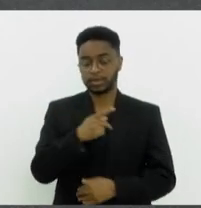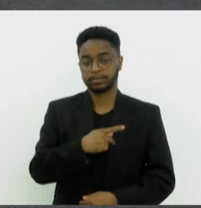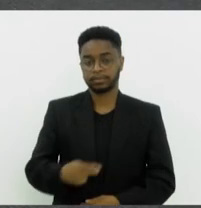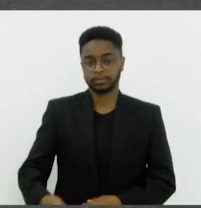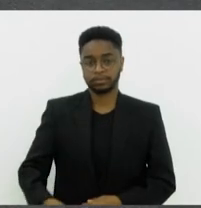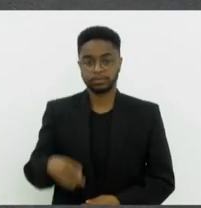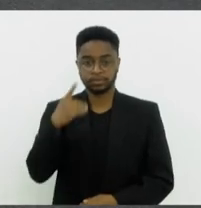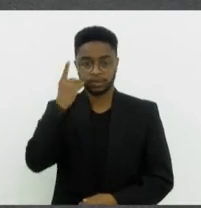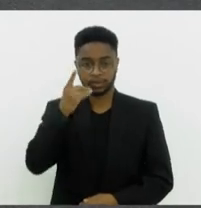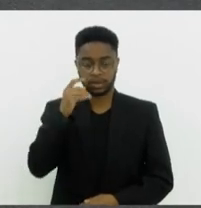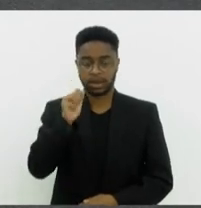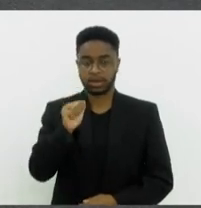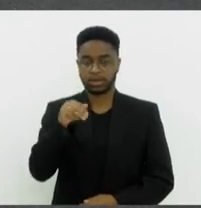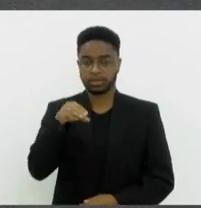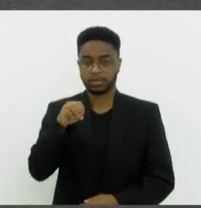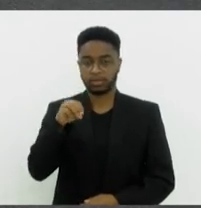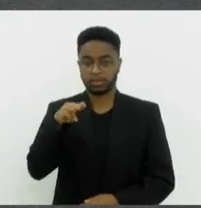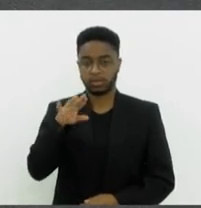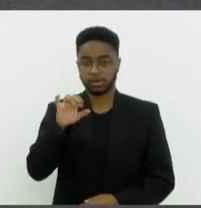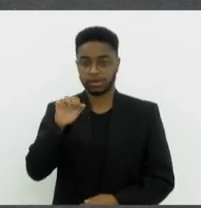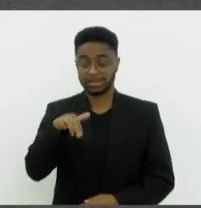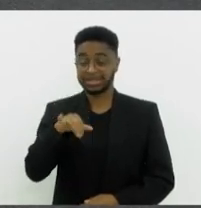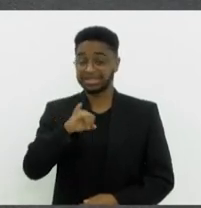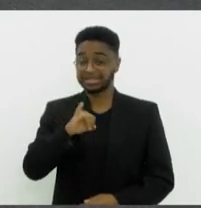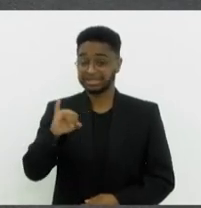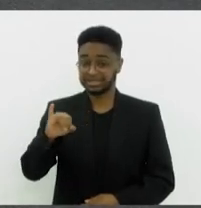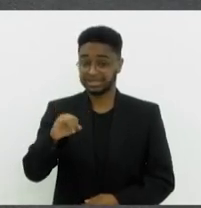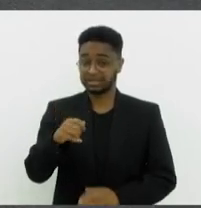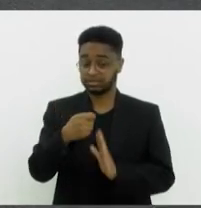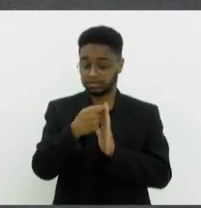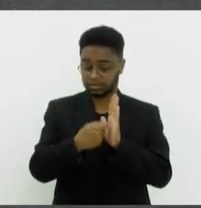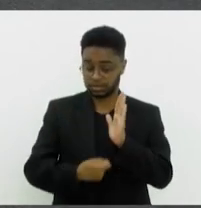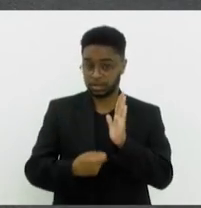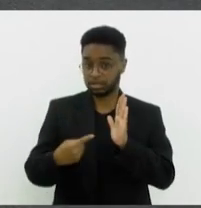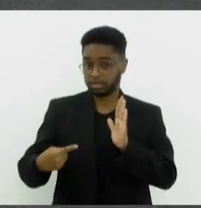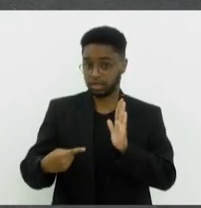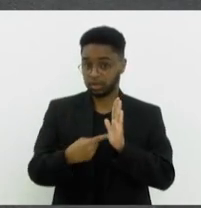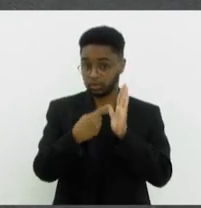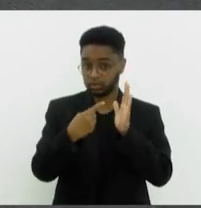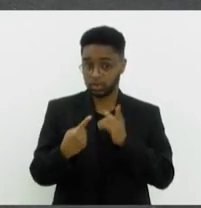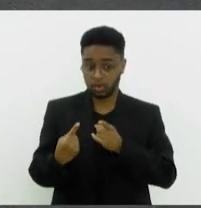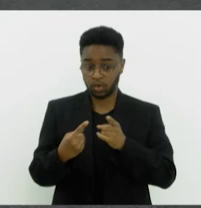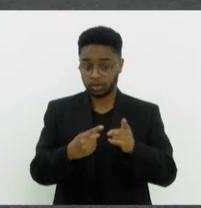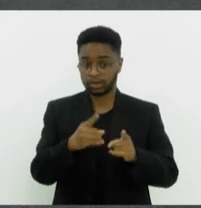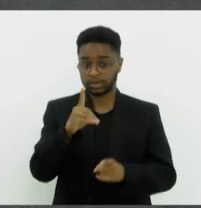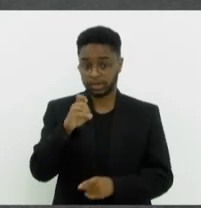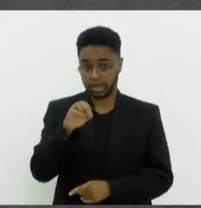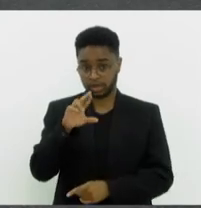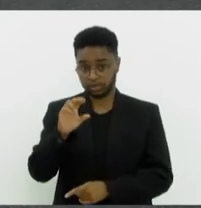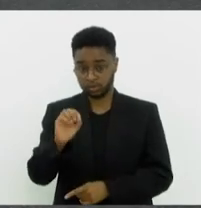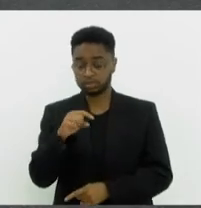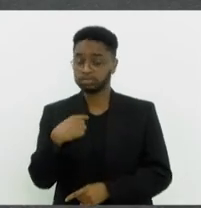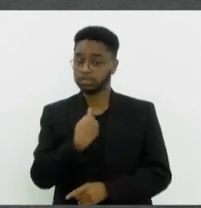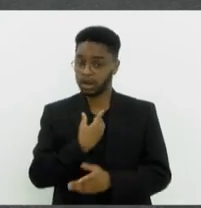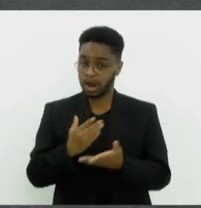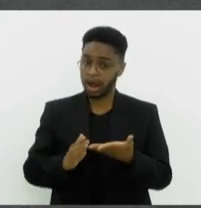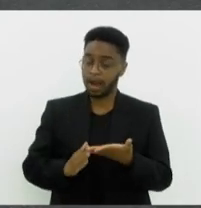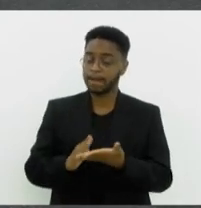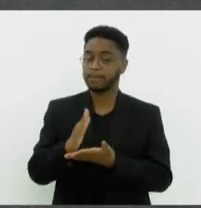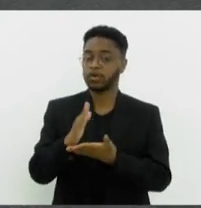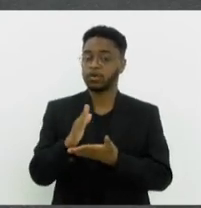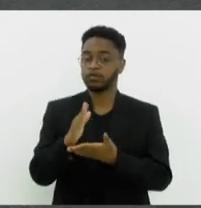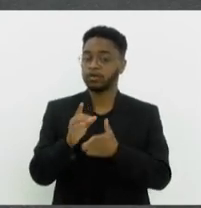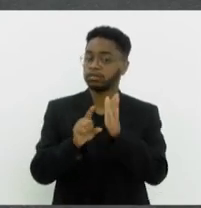Rodrigo Amorim, a denúncia contra o Detro, a gente aprova uma auditoria no Tribunal de Contas